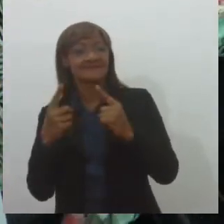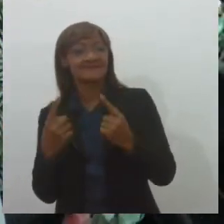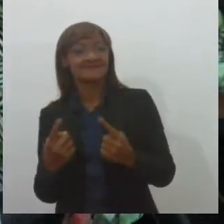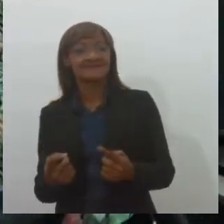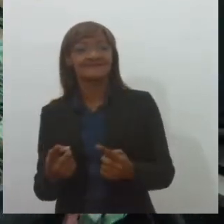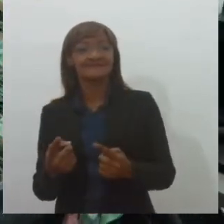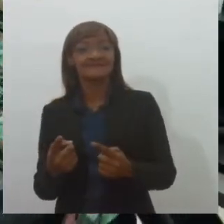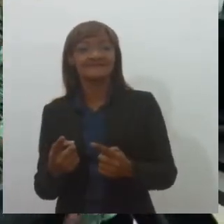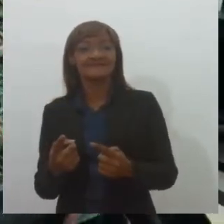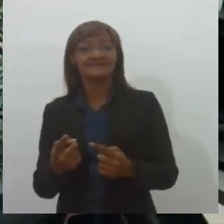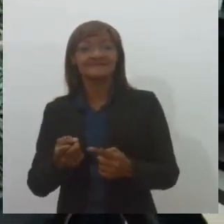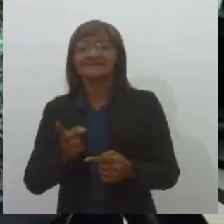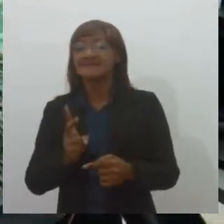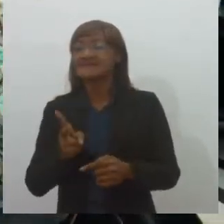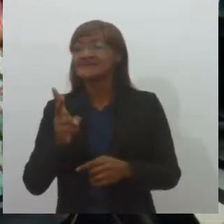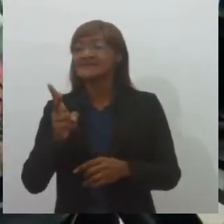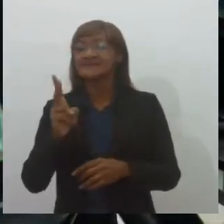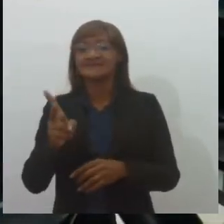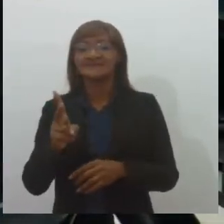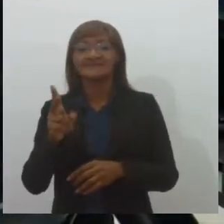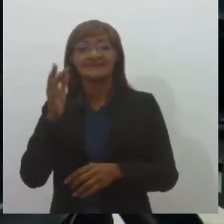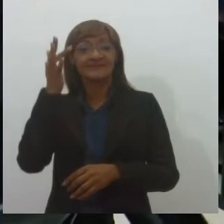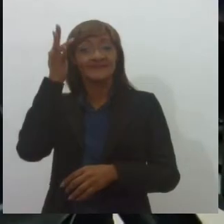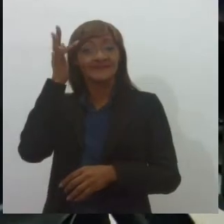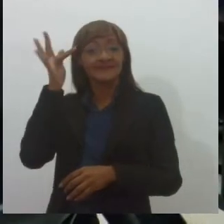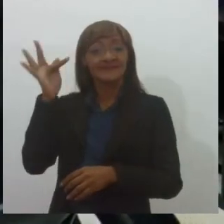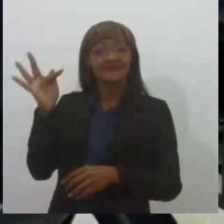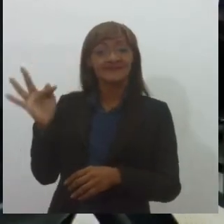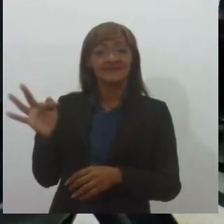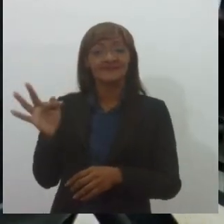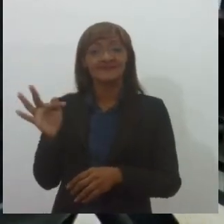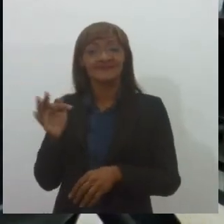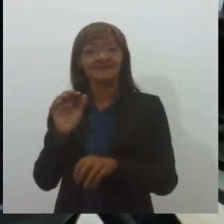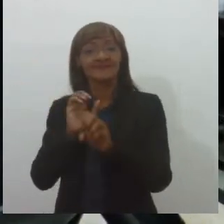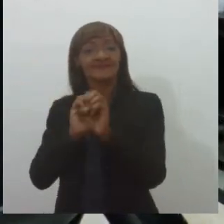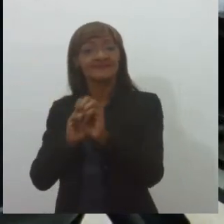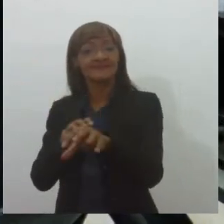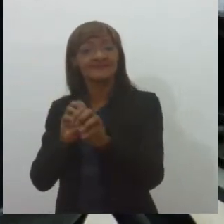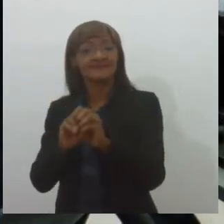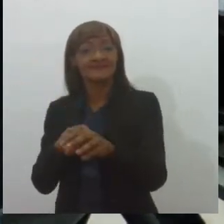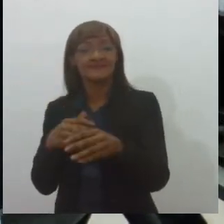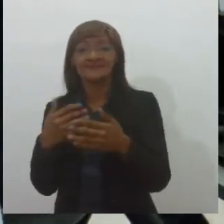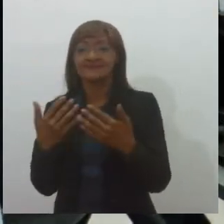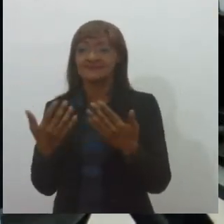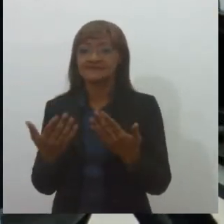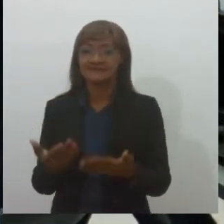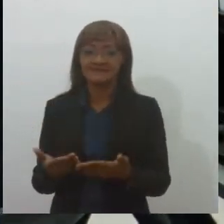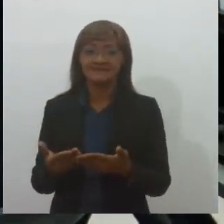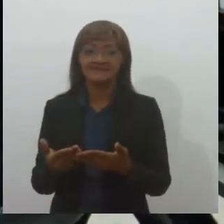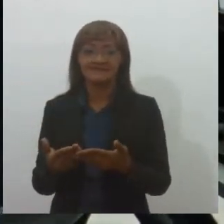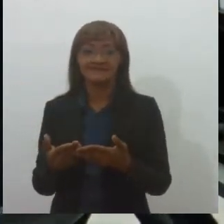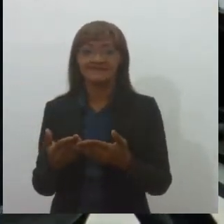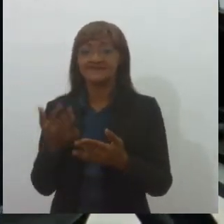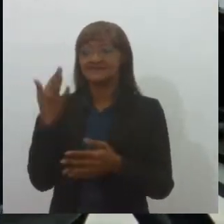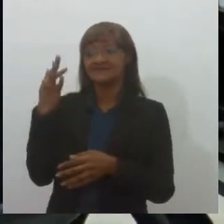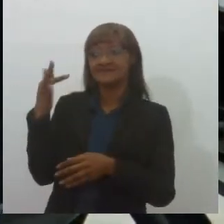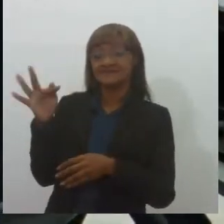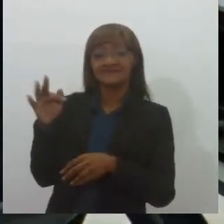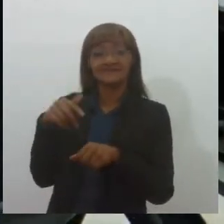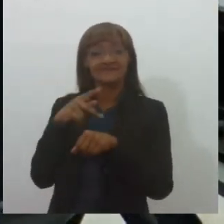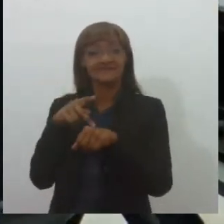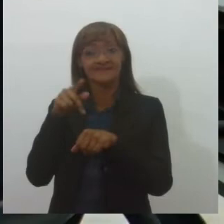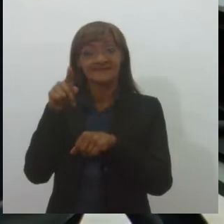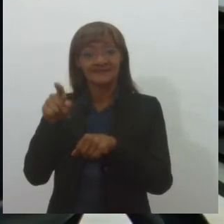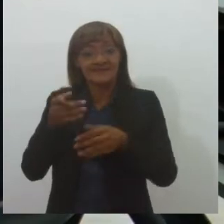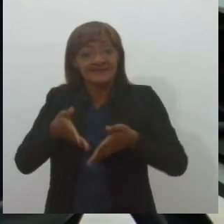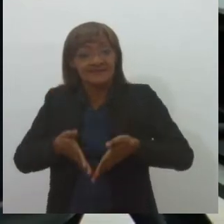grandiosa contribuição na área da Filosofia na área da Educação perpassando não só pela França né de onde